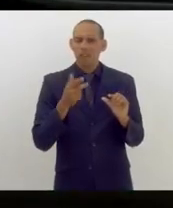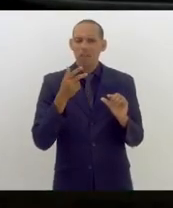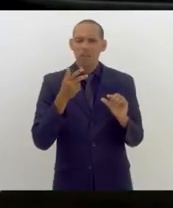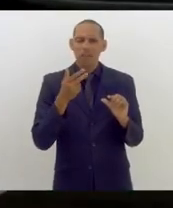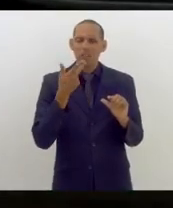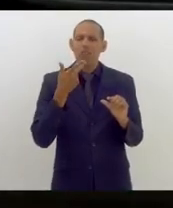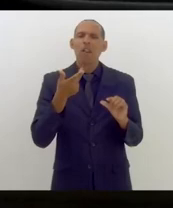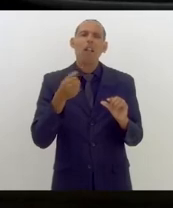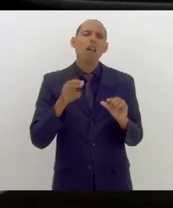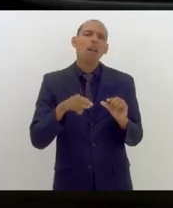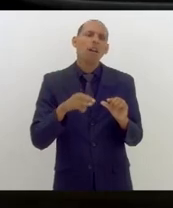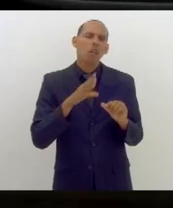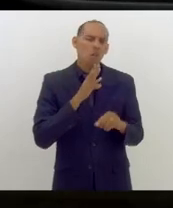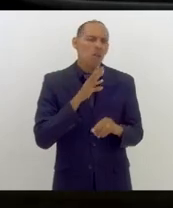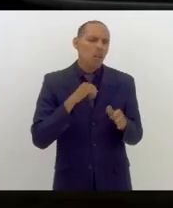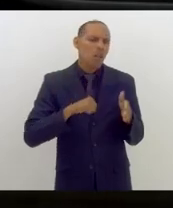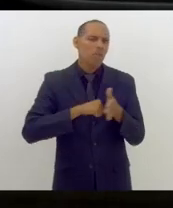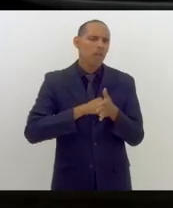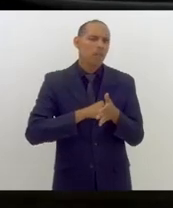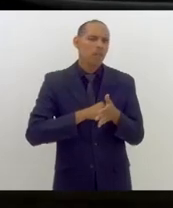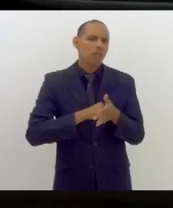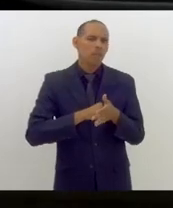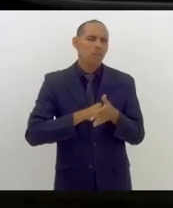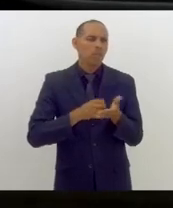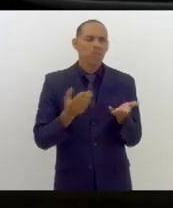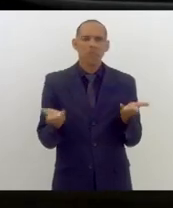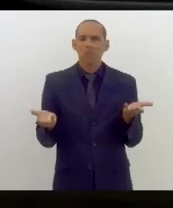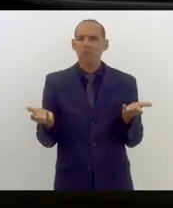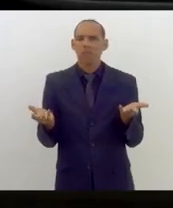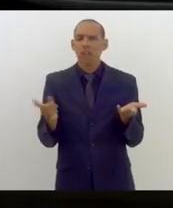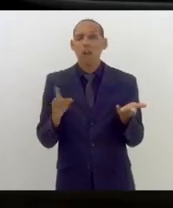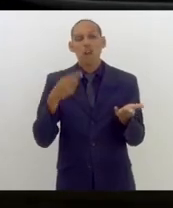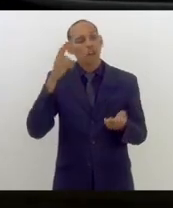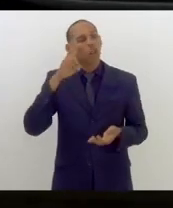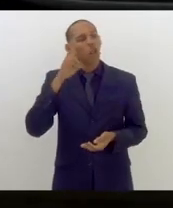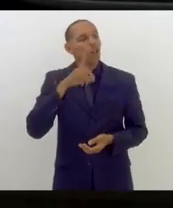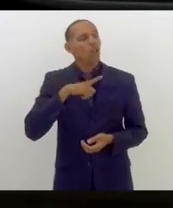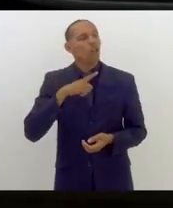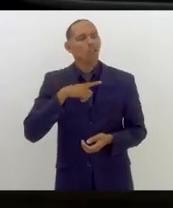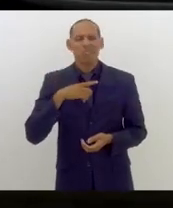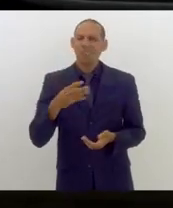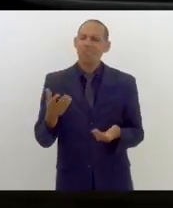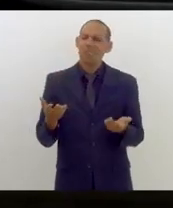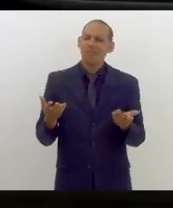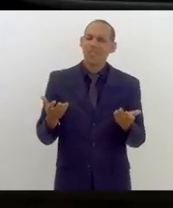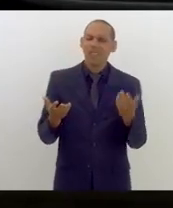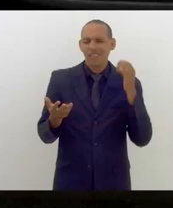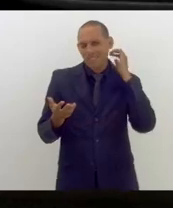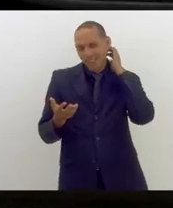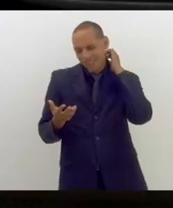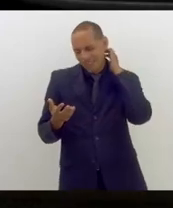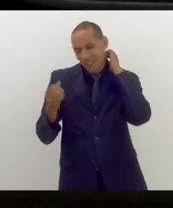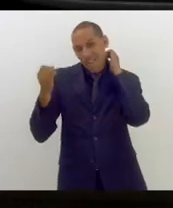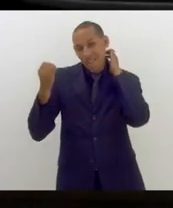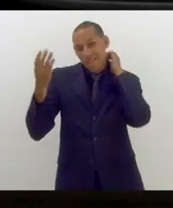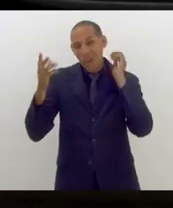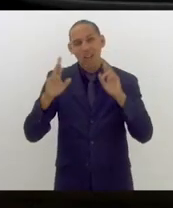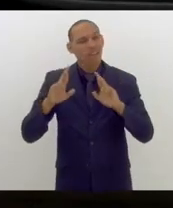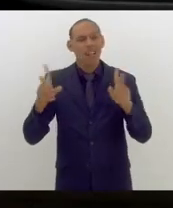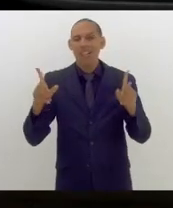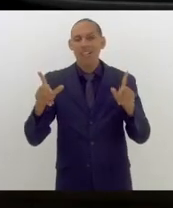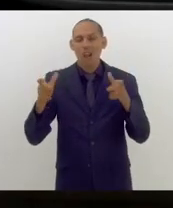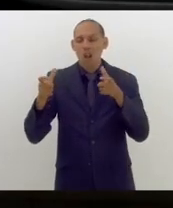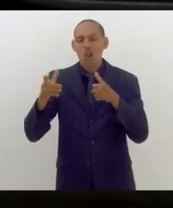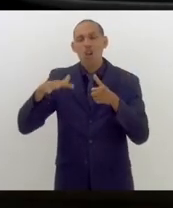Alguém conhece o impacto a gente tem um histórico lá de fora uma coisa um ambiente